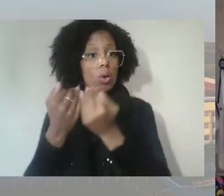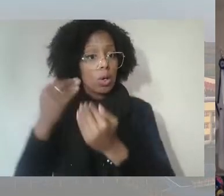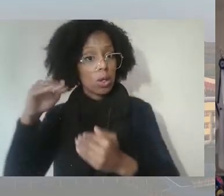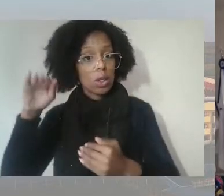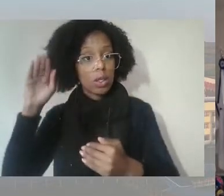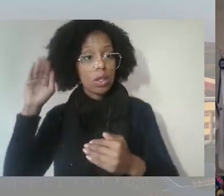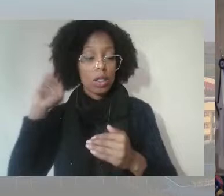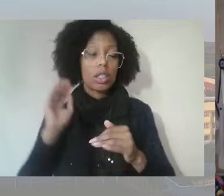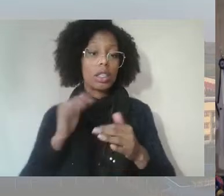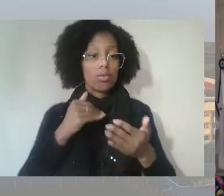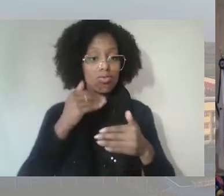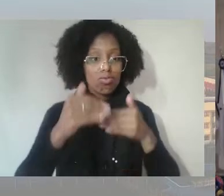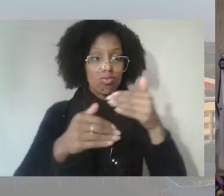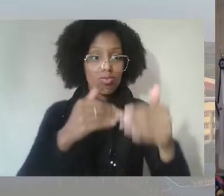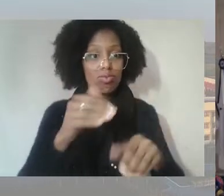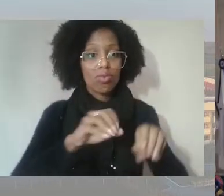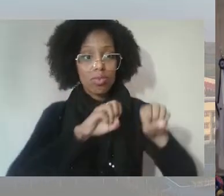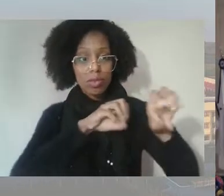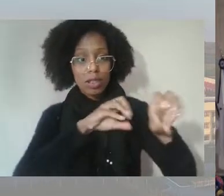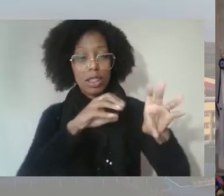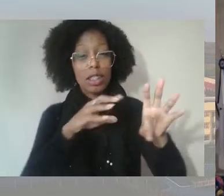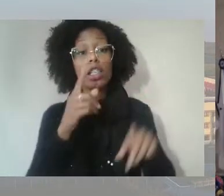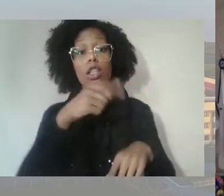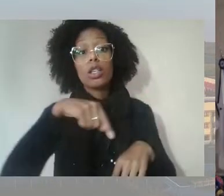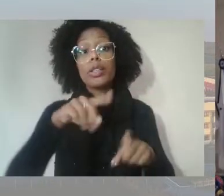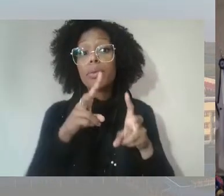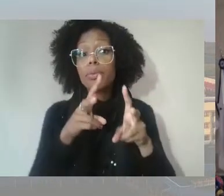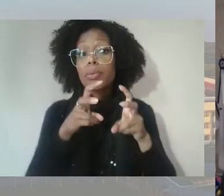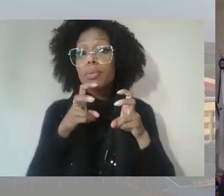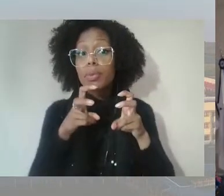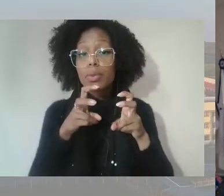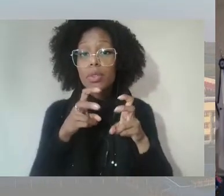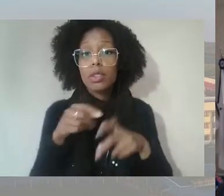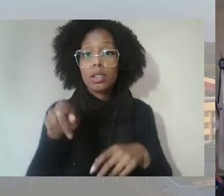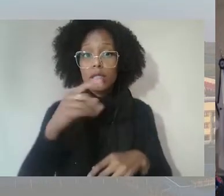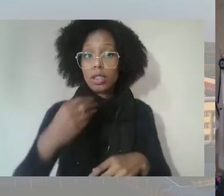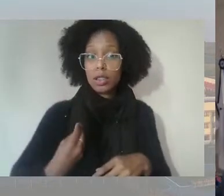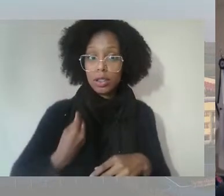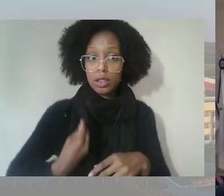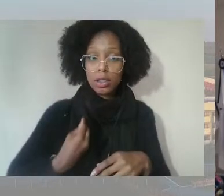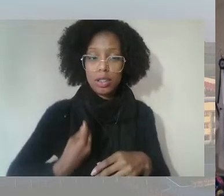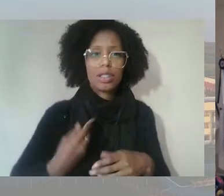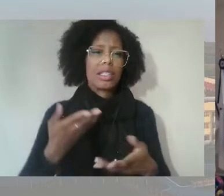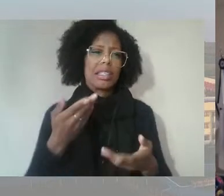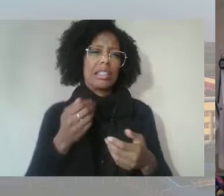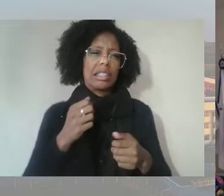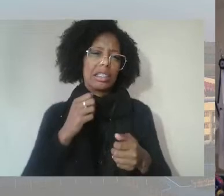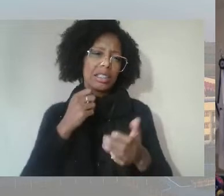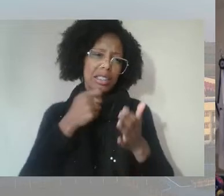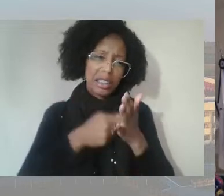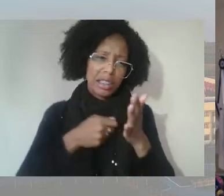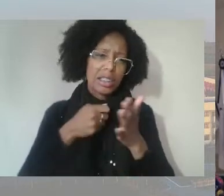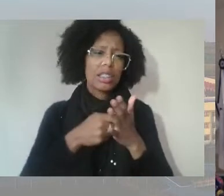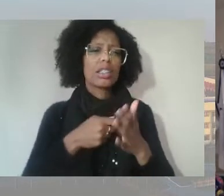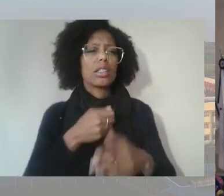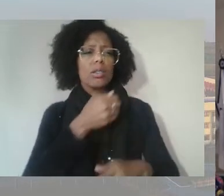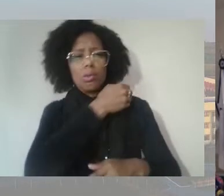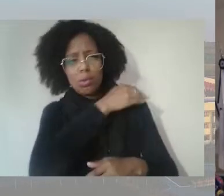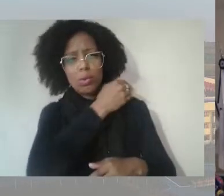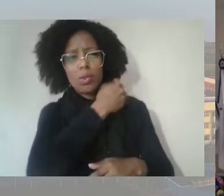educativo. E quando a gente percebe, aqueles que vivem a luta antirracista há muito tempo, quando eles percebem